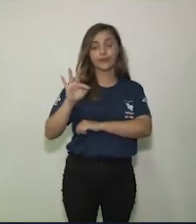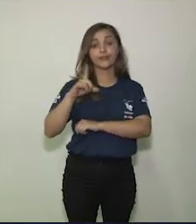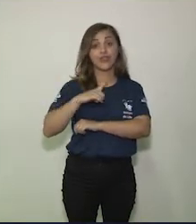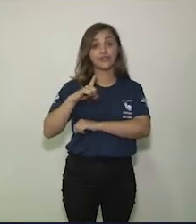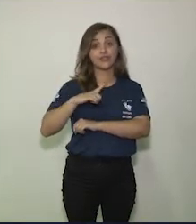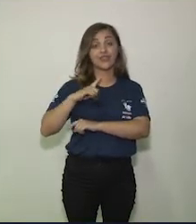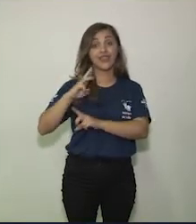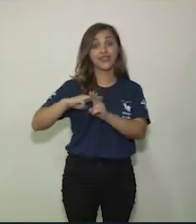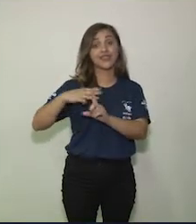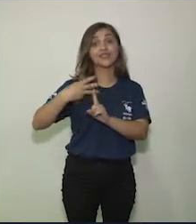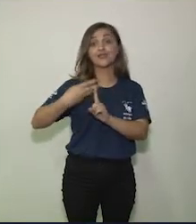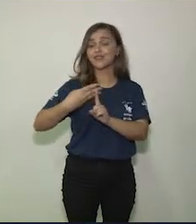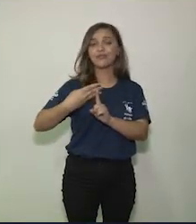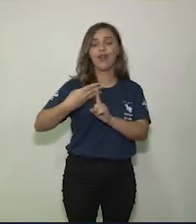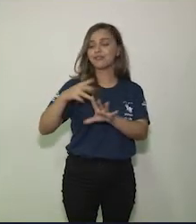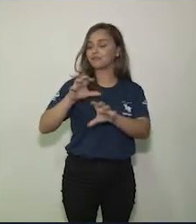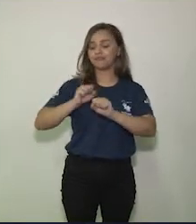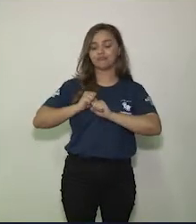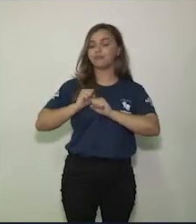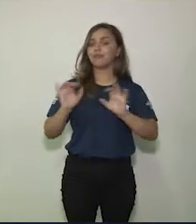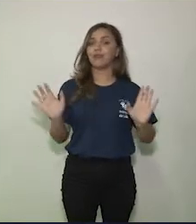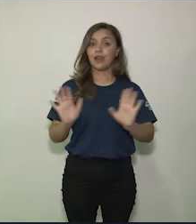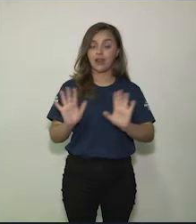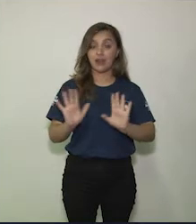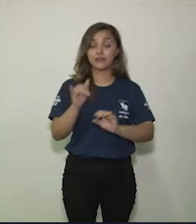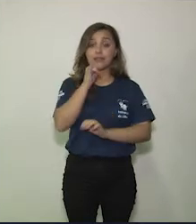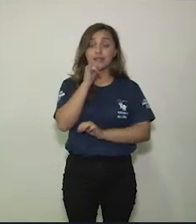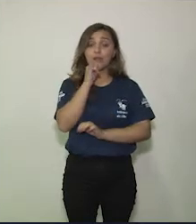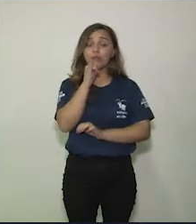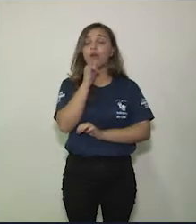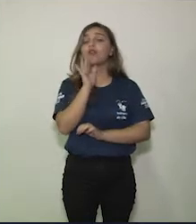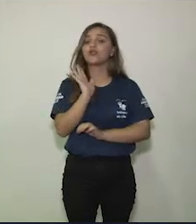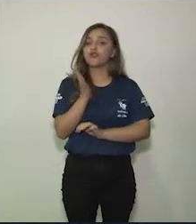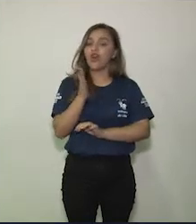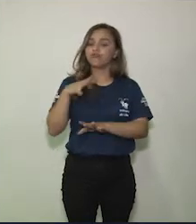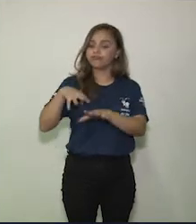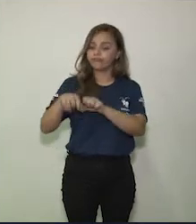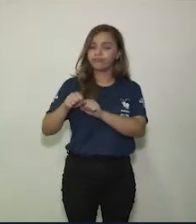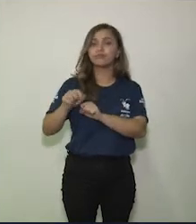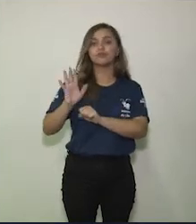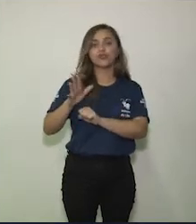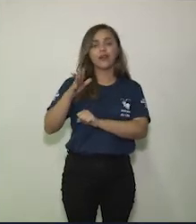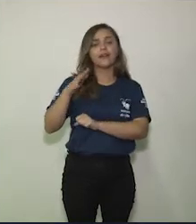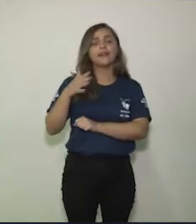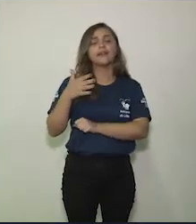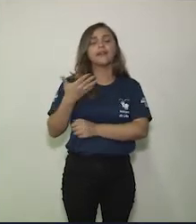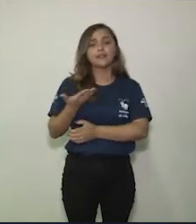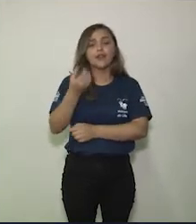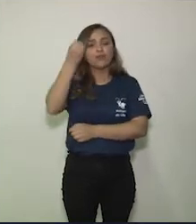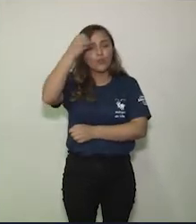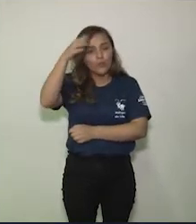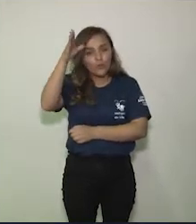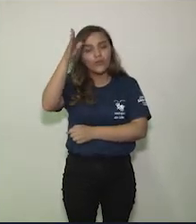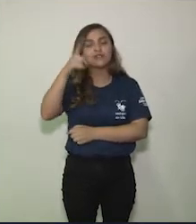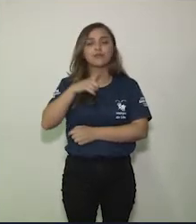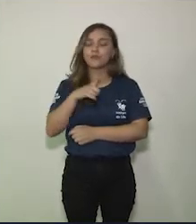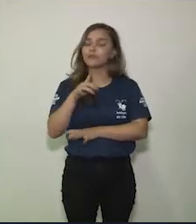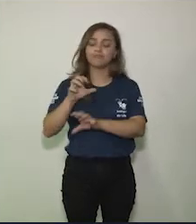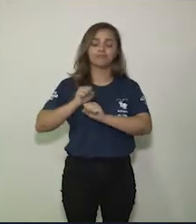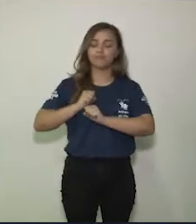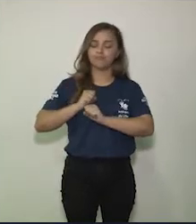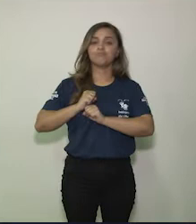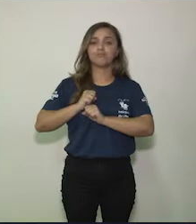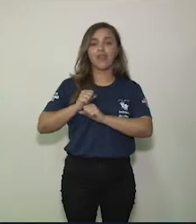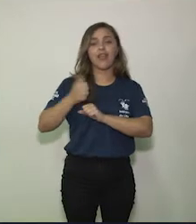não adquirir, enquanto que quem tem menor escolaridade é o contrário. A diferença significativa